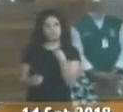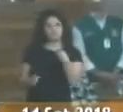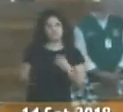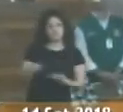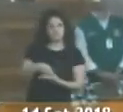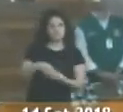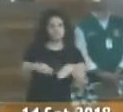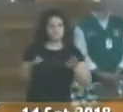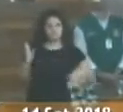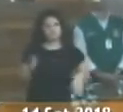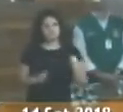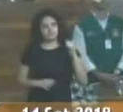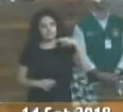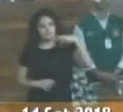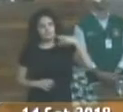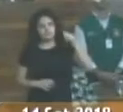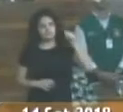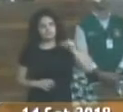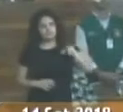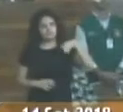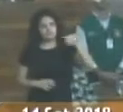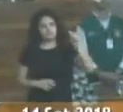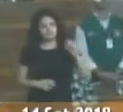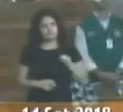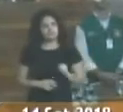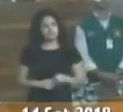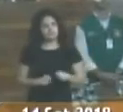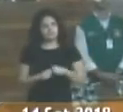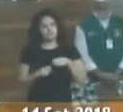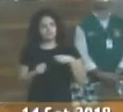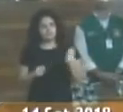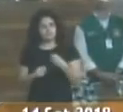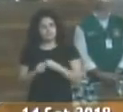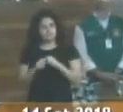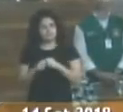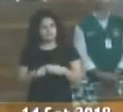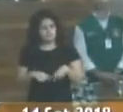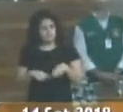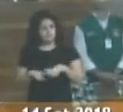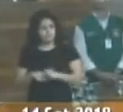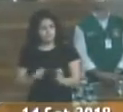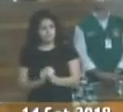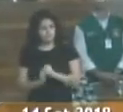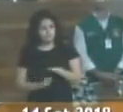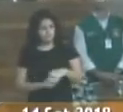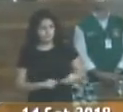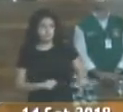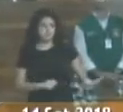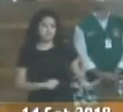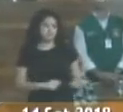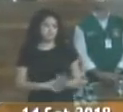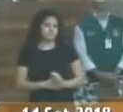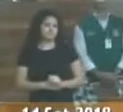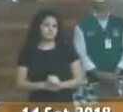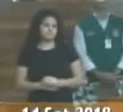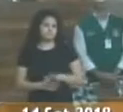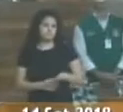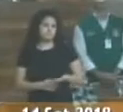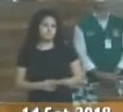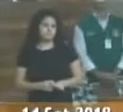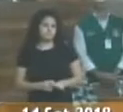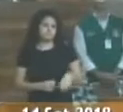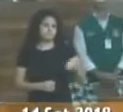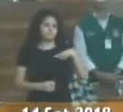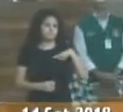Palmas. Uma vez nós organizamos uma atividade com as crianças estavam cada um com